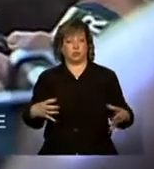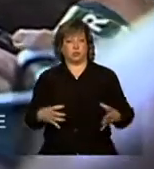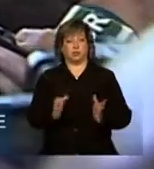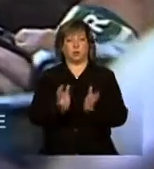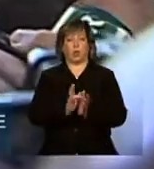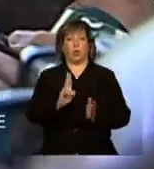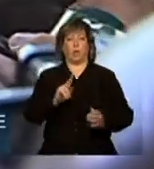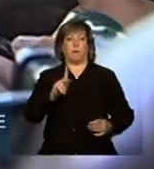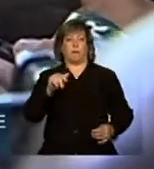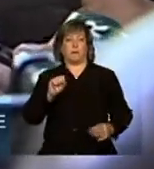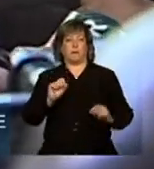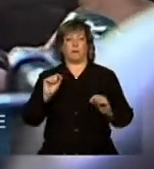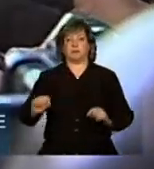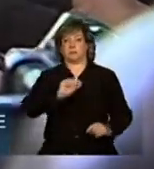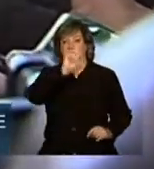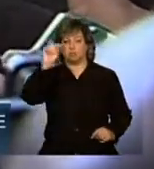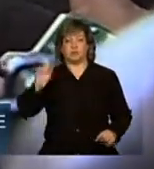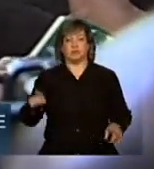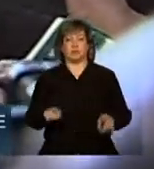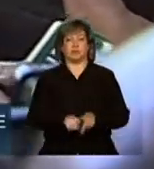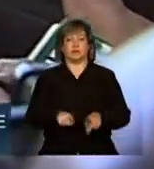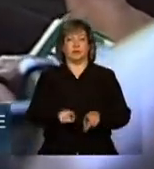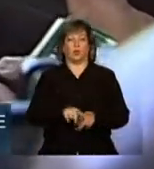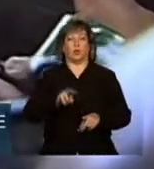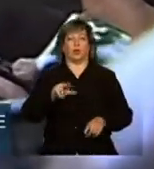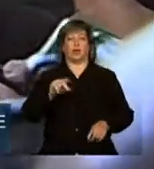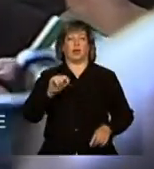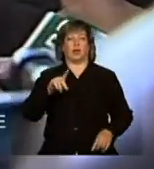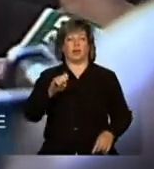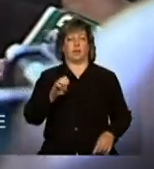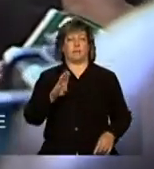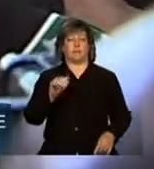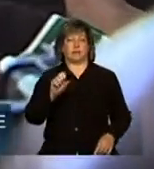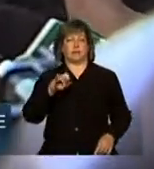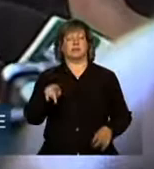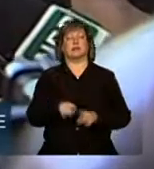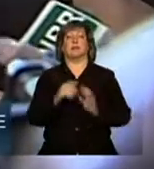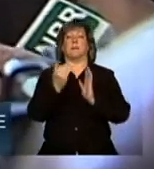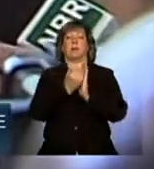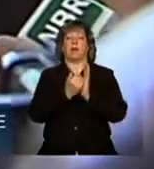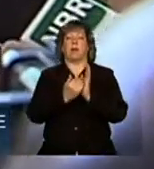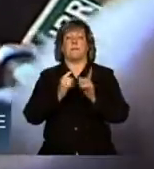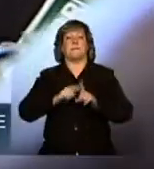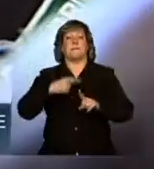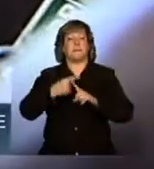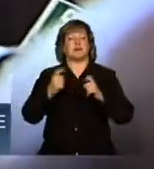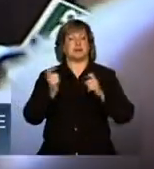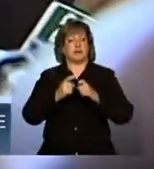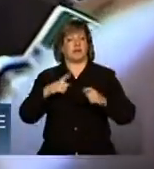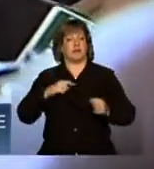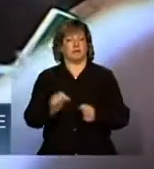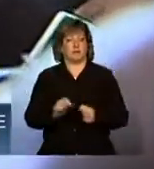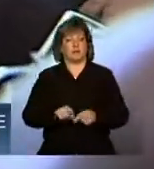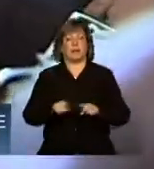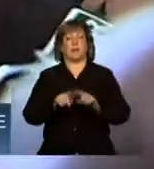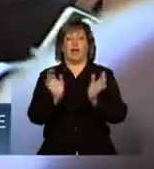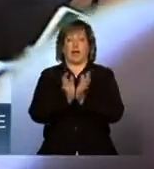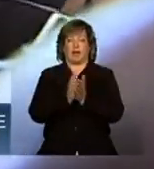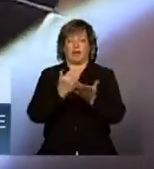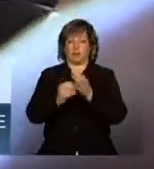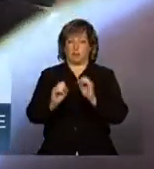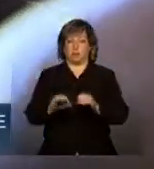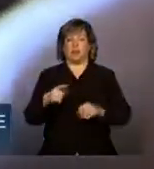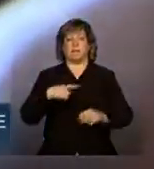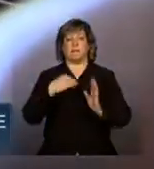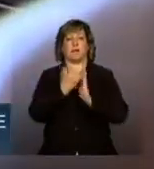unidades básicas, das UPAs. É, temos o programa Mais Médicos, que está sendo executado. Na área de educação, nós temos o programa